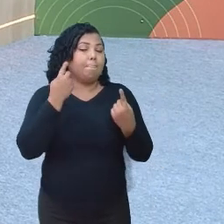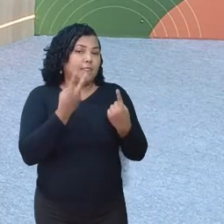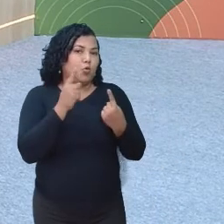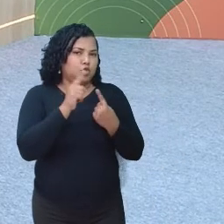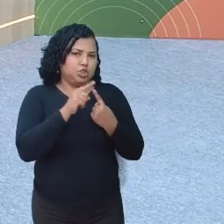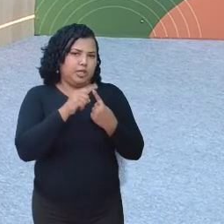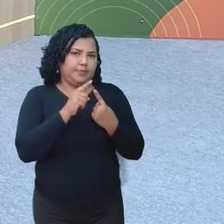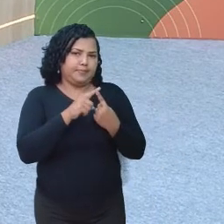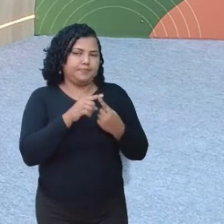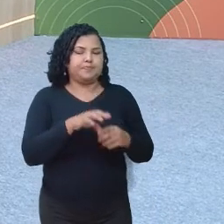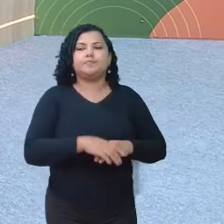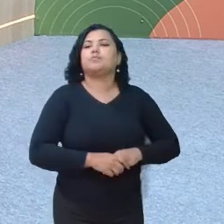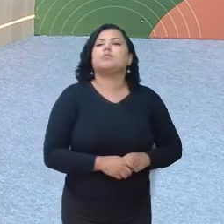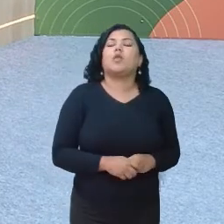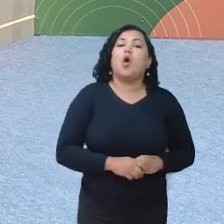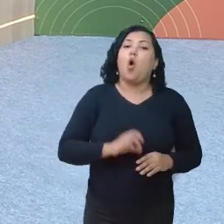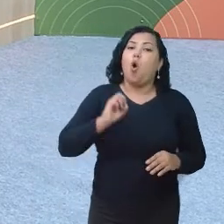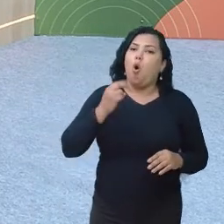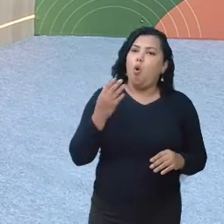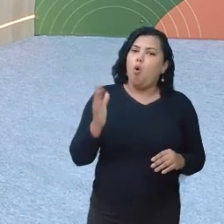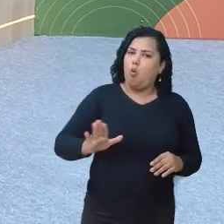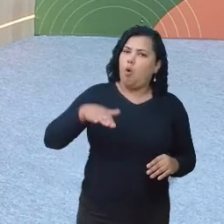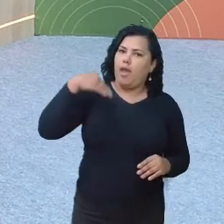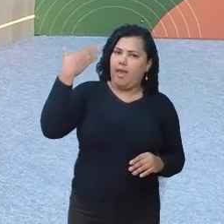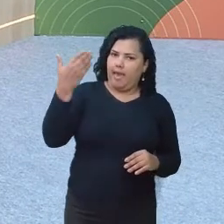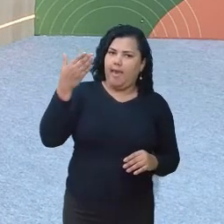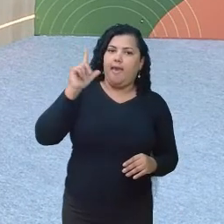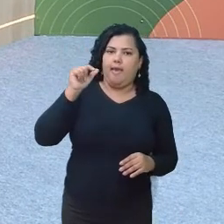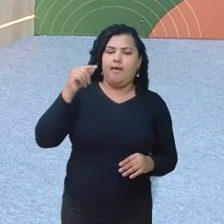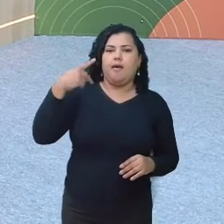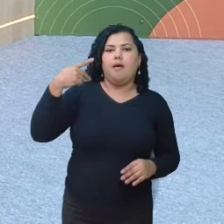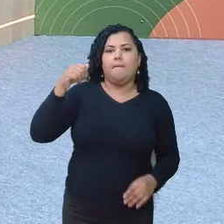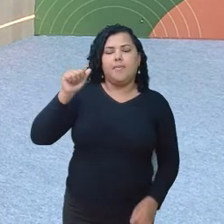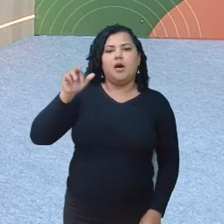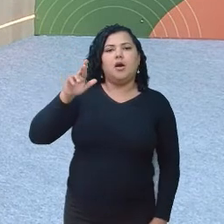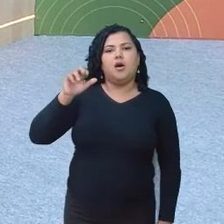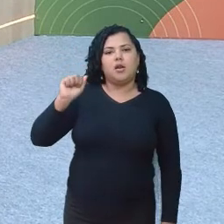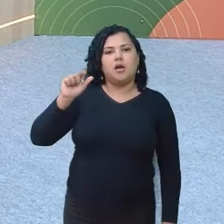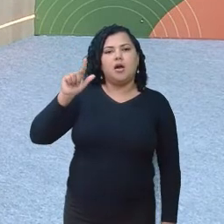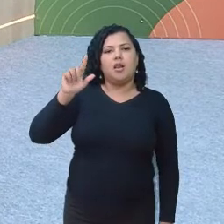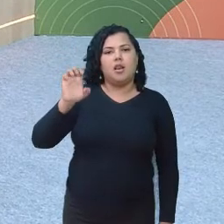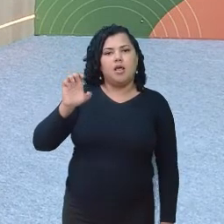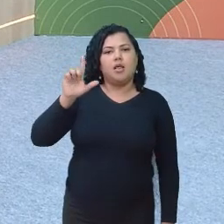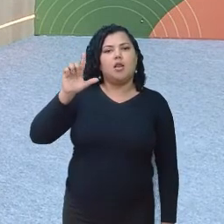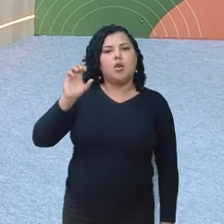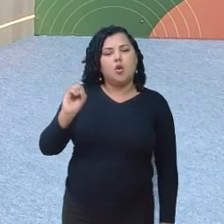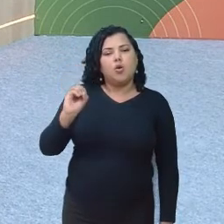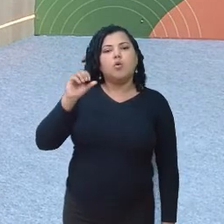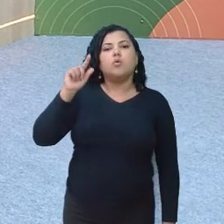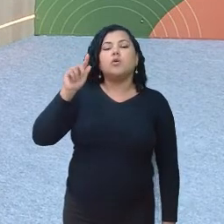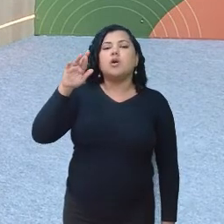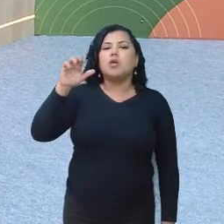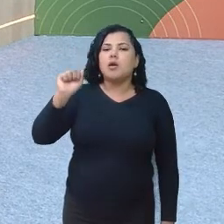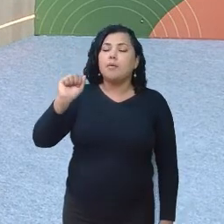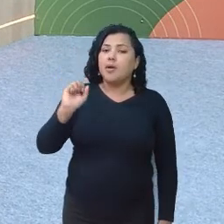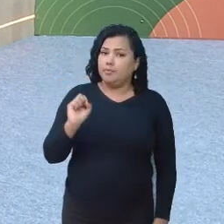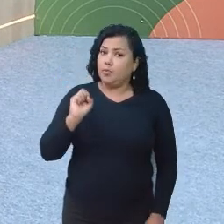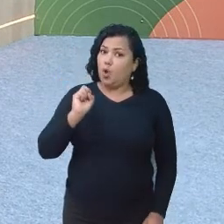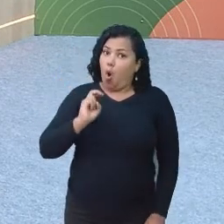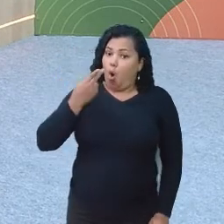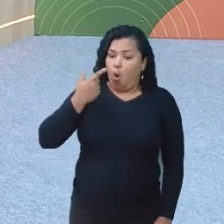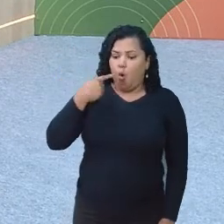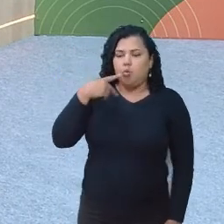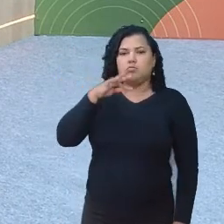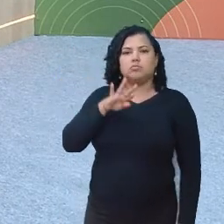duas classificações. Ou um quadrilátero é um paralelogramo, ou um quadrilátero é um trapézio,